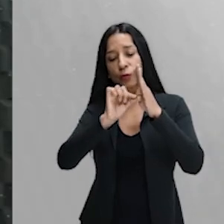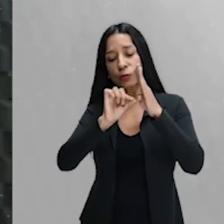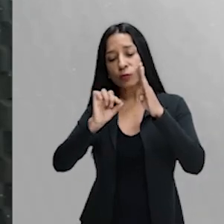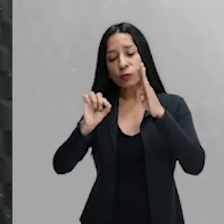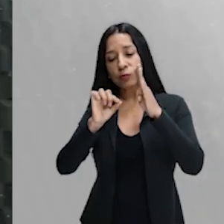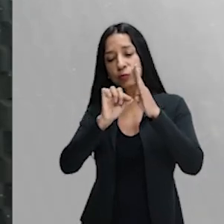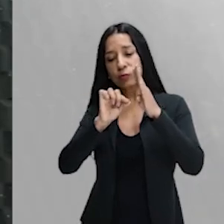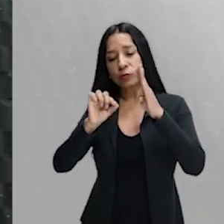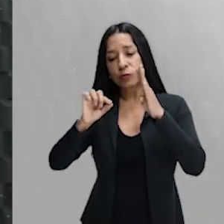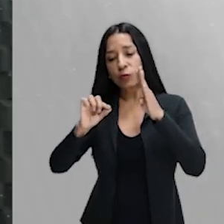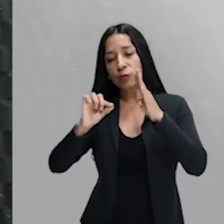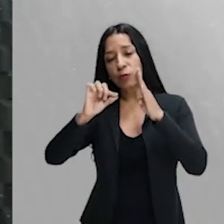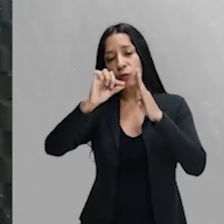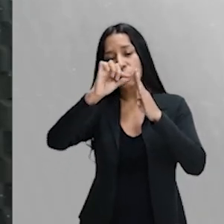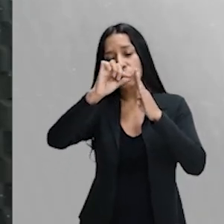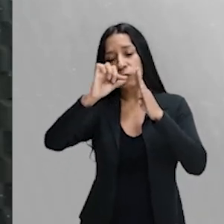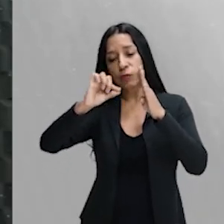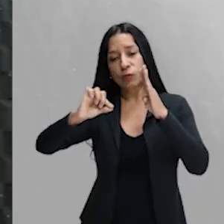equilátero.